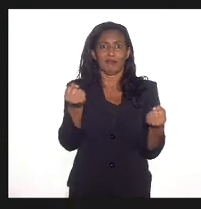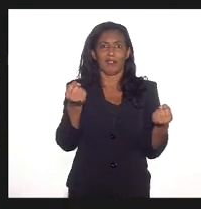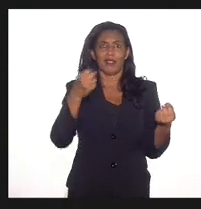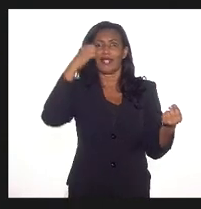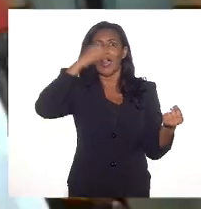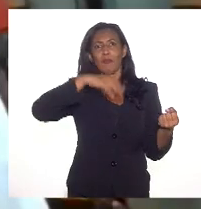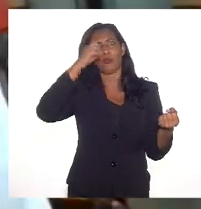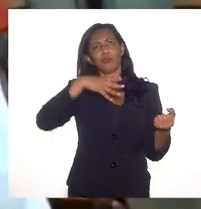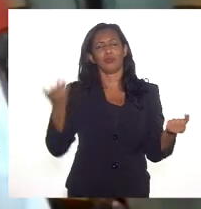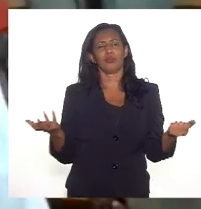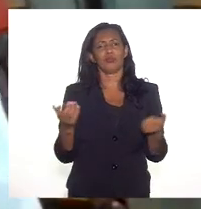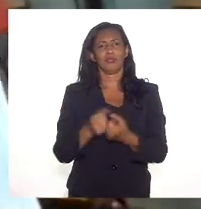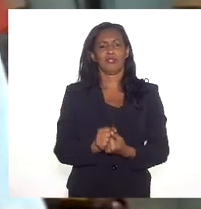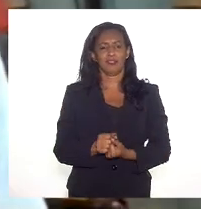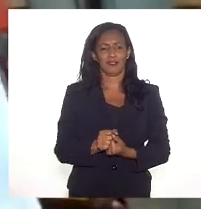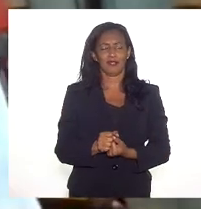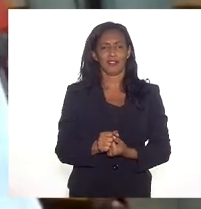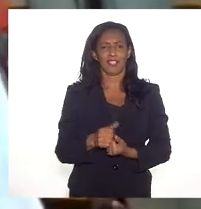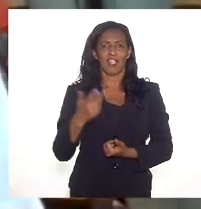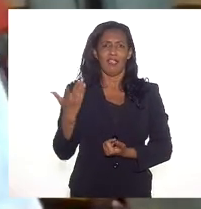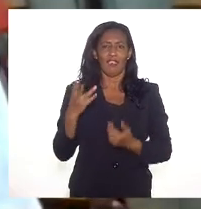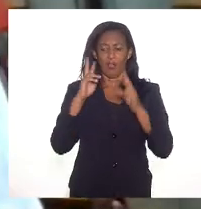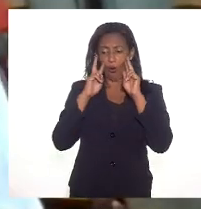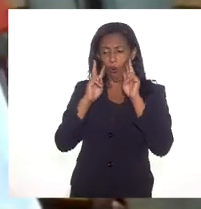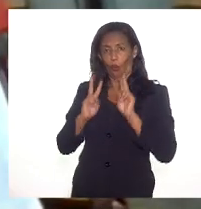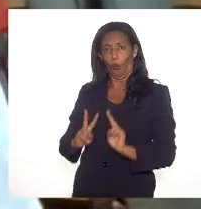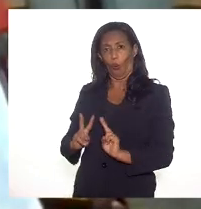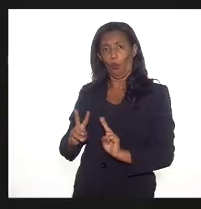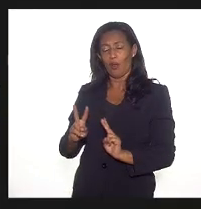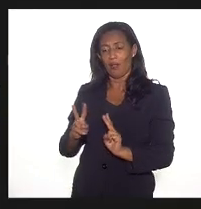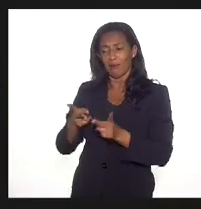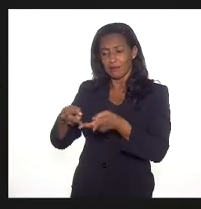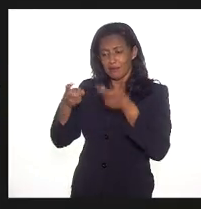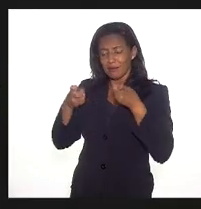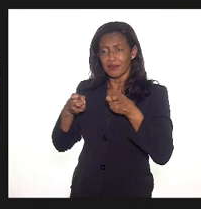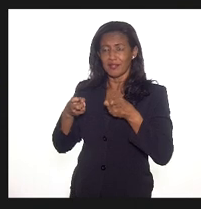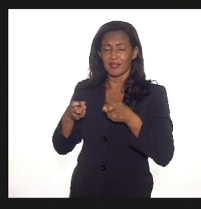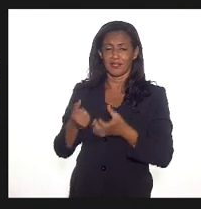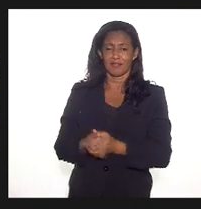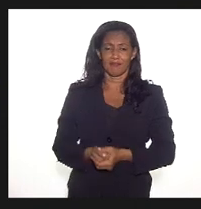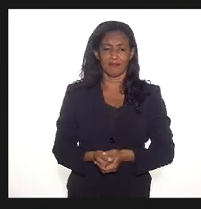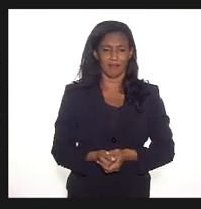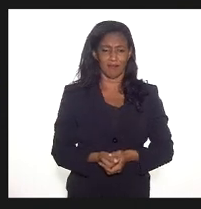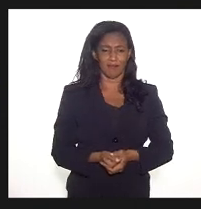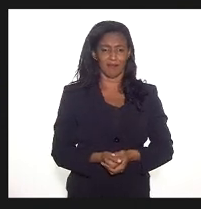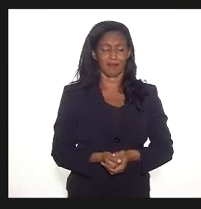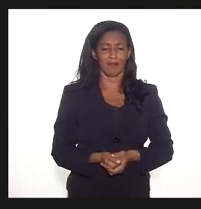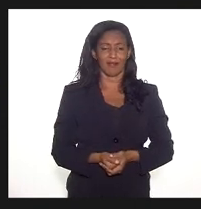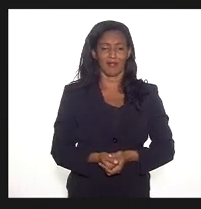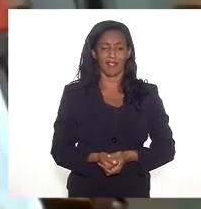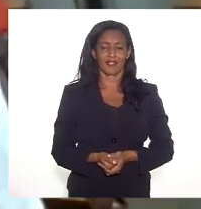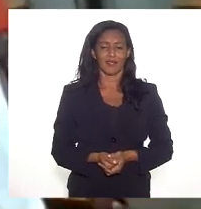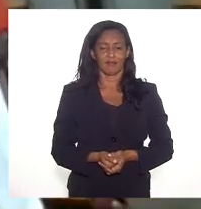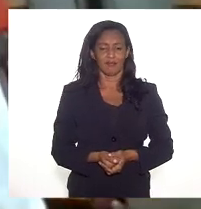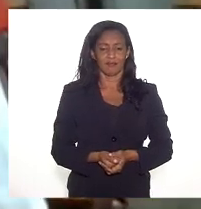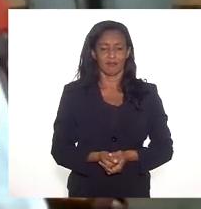nesse sentido. É importante um olhar atento, é verdade, Mico. Foi a multa que mais me revoltou. Impossível passar, só se fosse